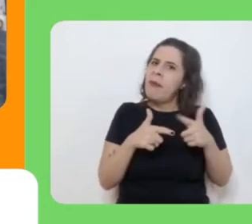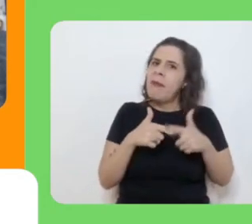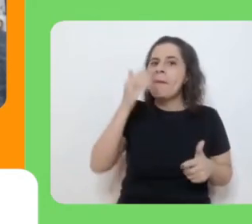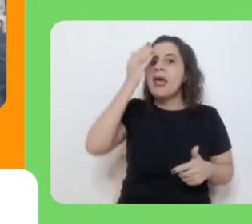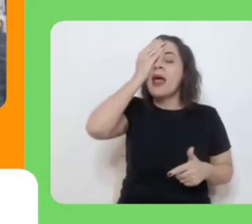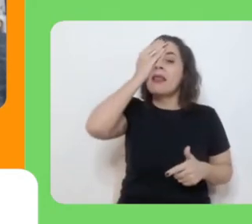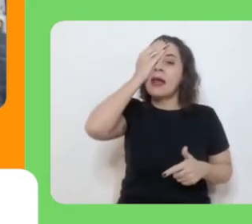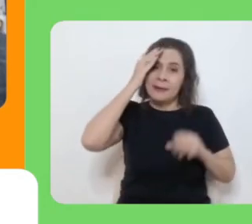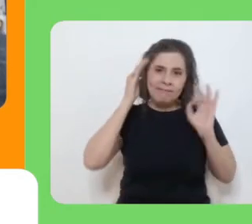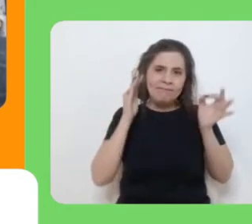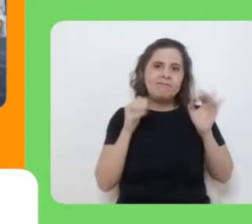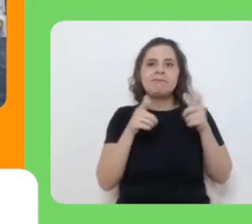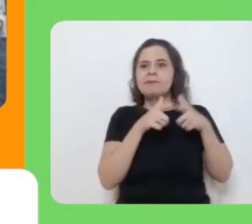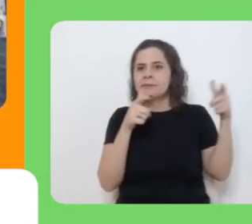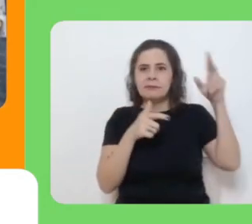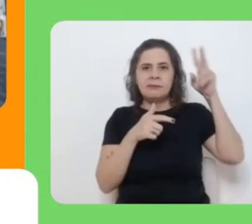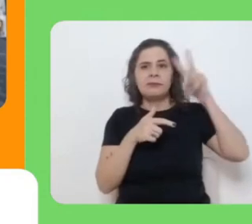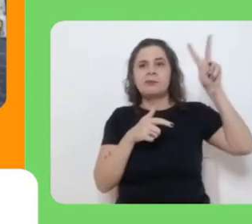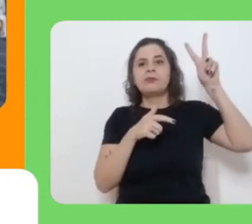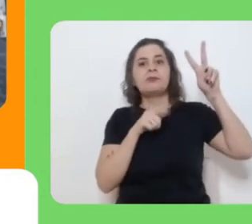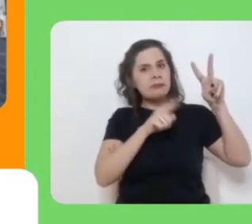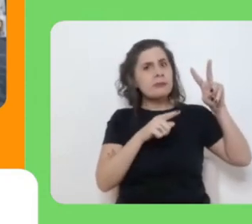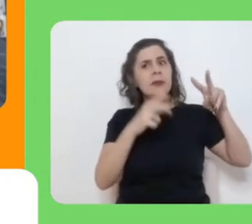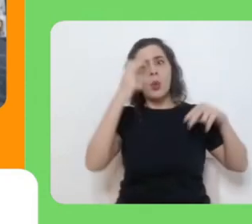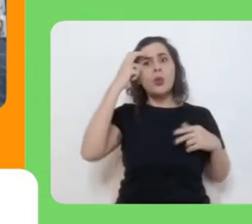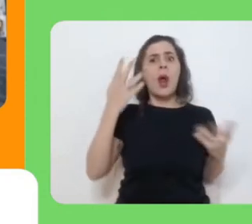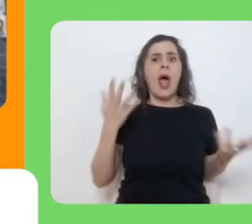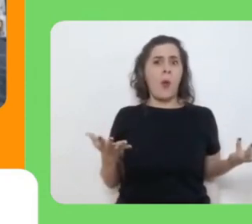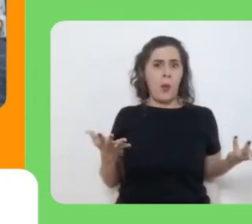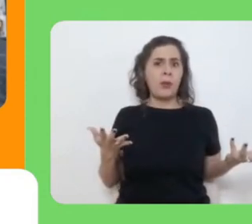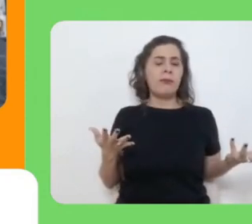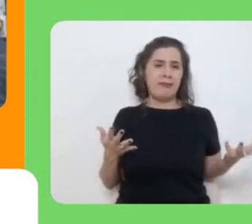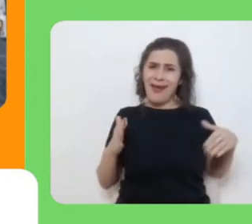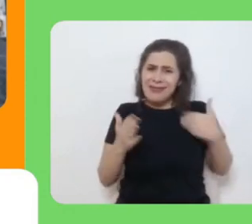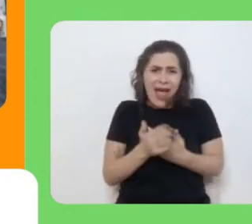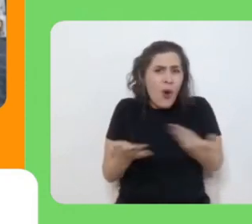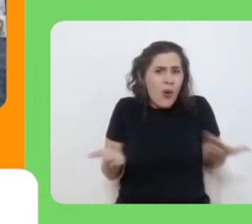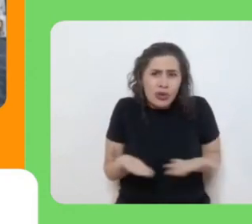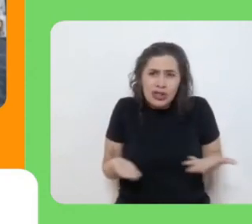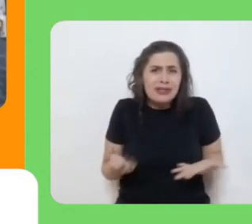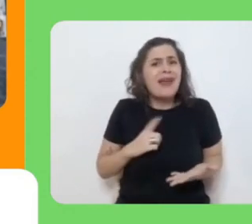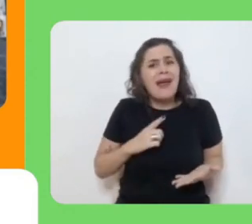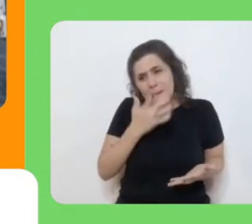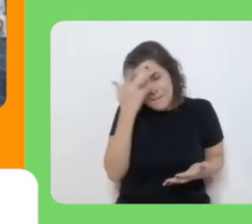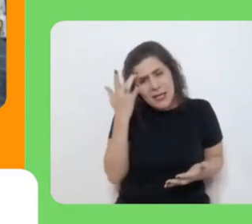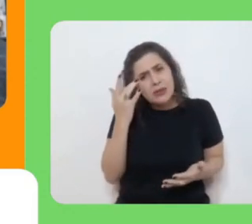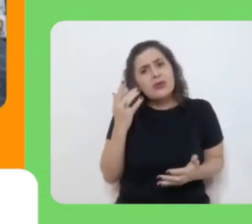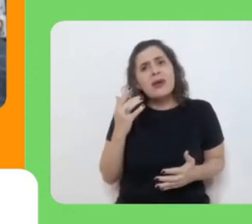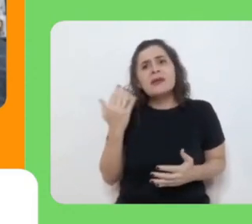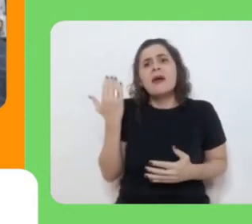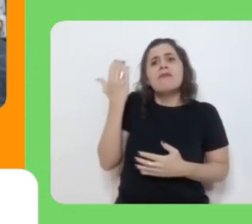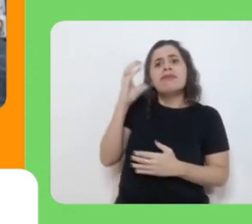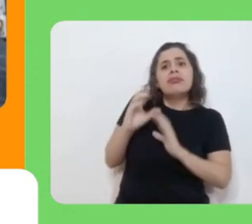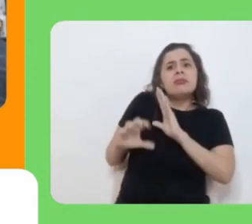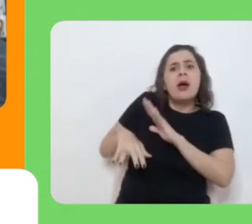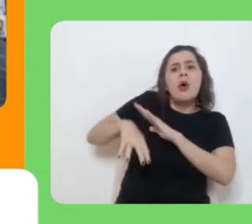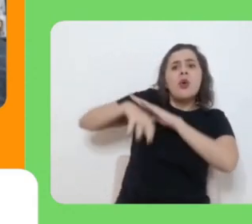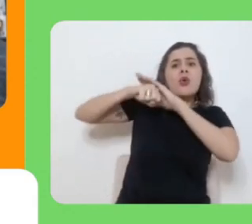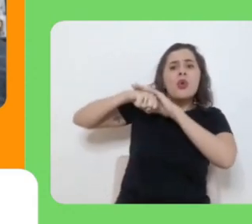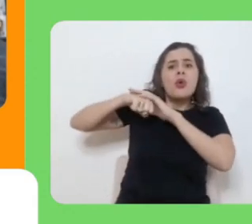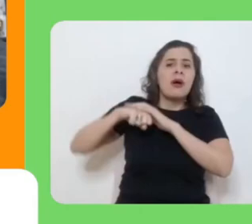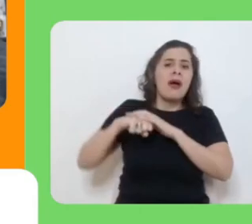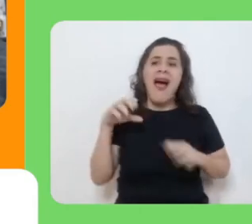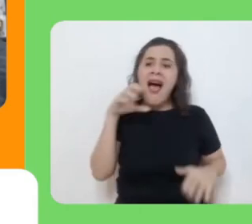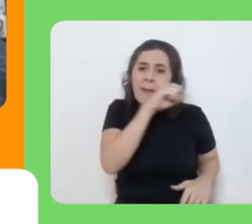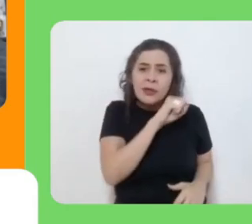é bem lembrado e que ainda é cultural também, né? Até hoje, tem gente que sobe um jogo lá na Steam,